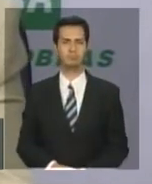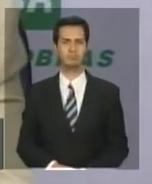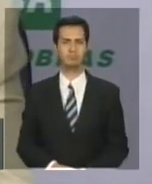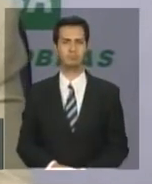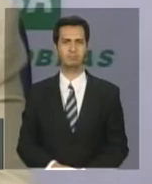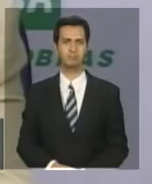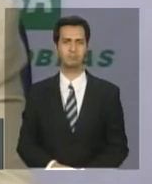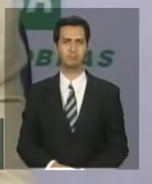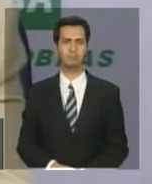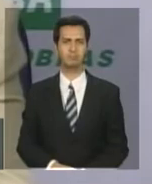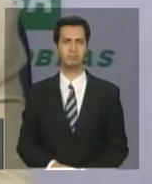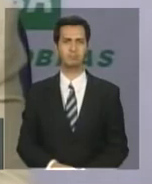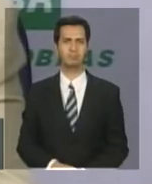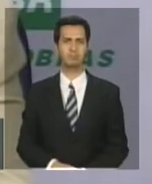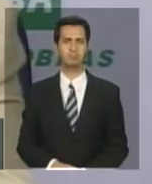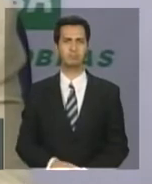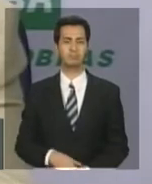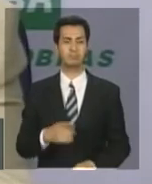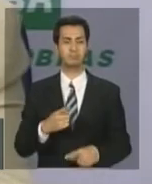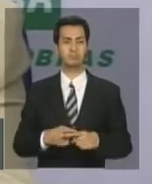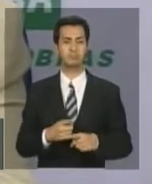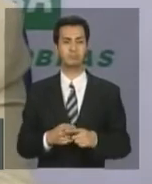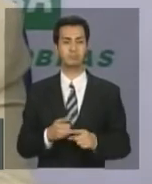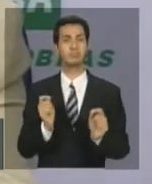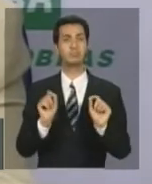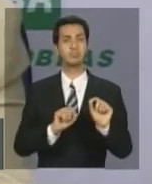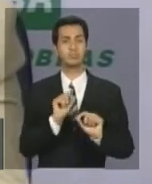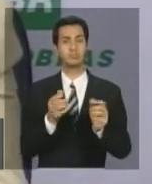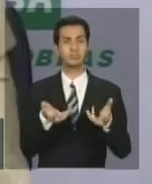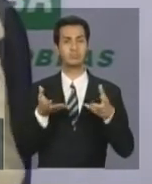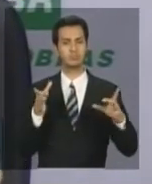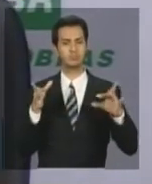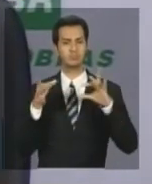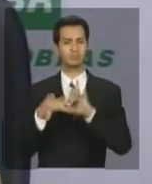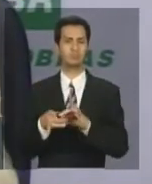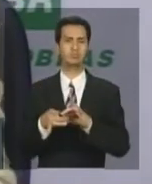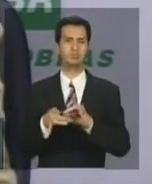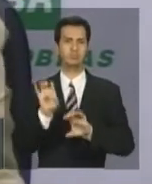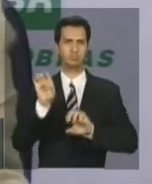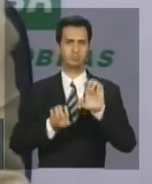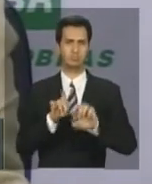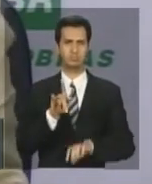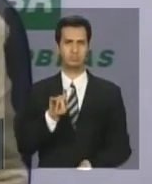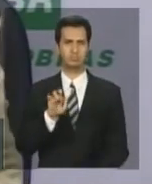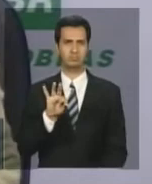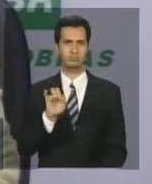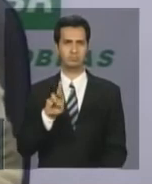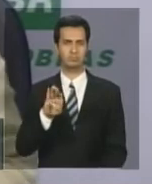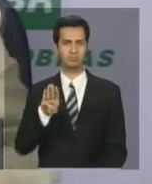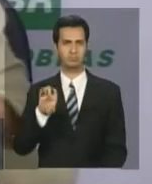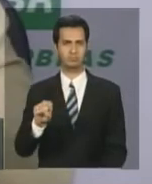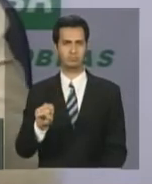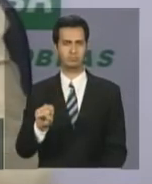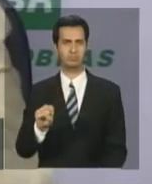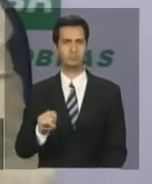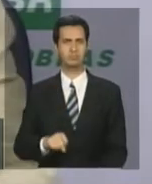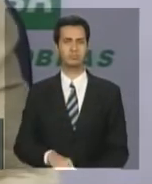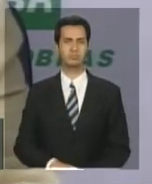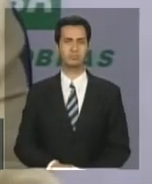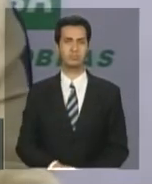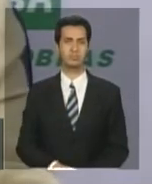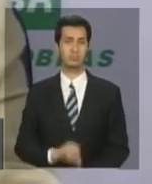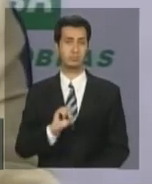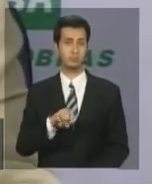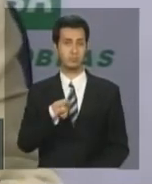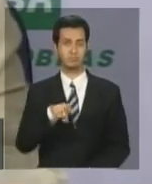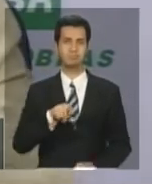pelo ativo, mas por estar, para estar com a Petrobras, em especial quando você faz... um trabalho em